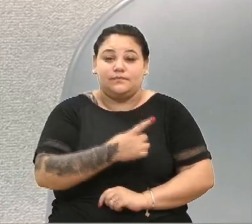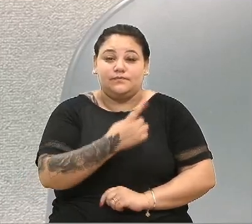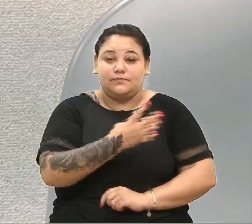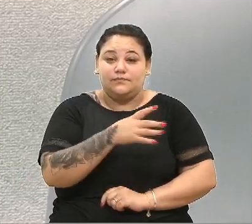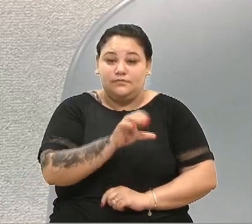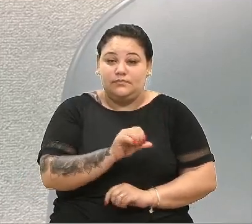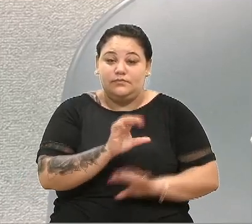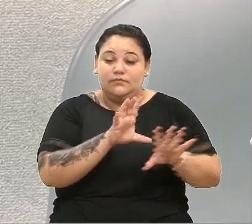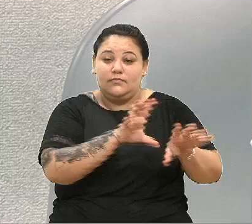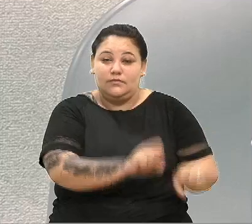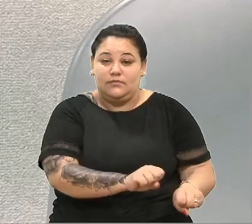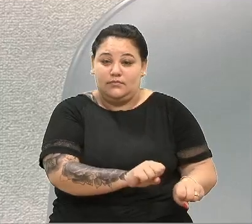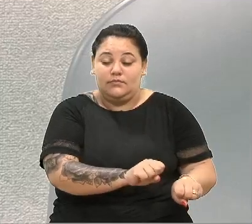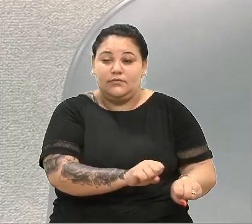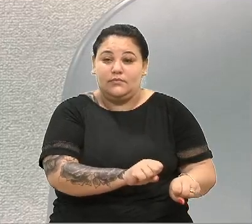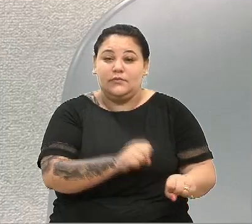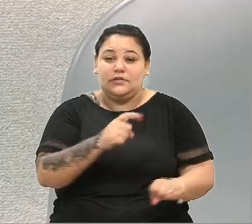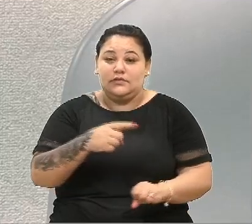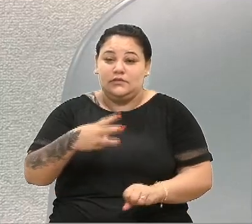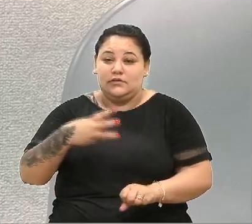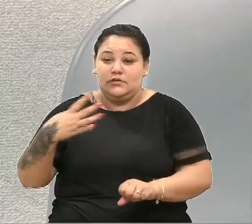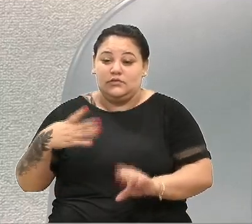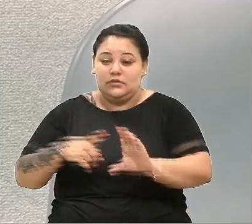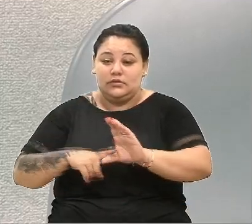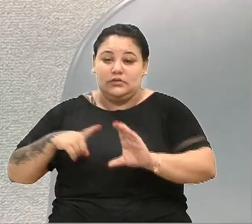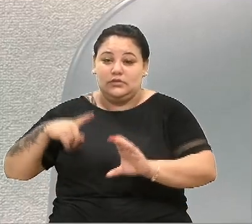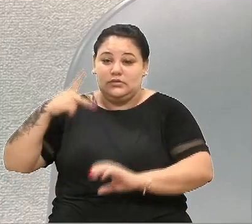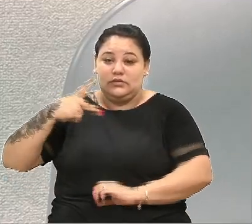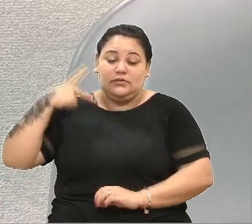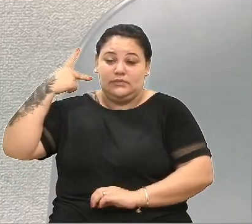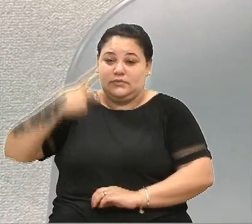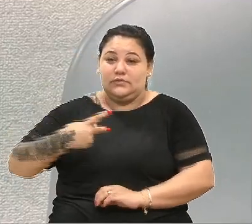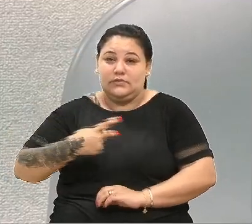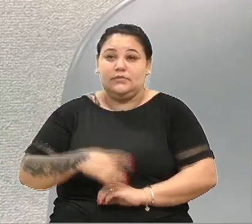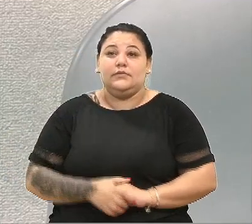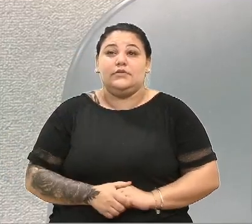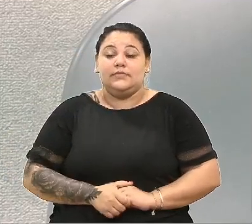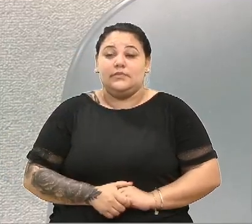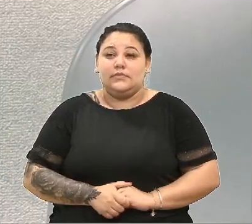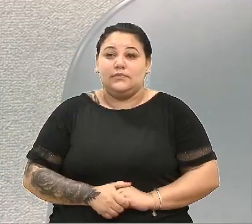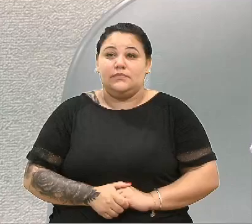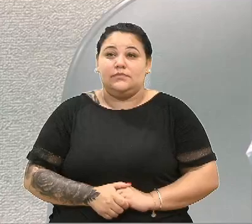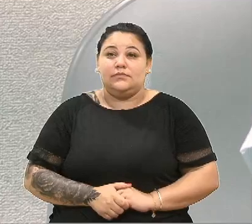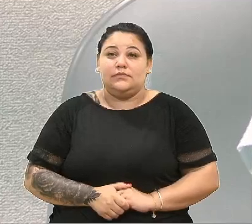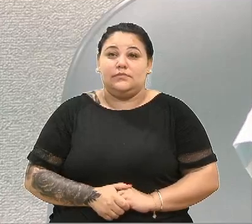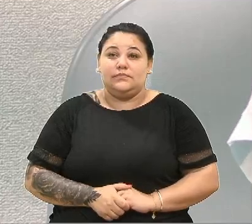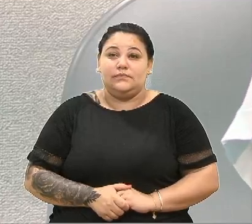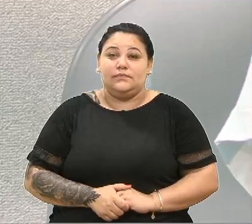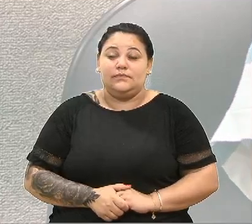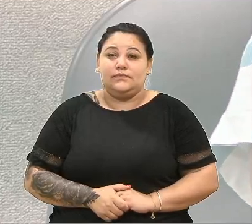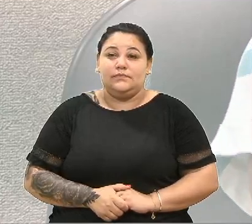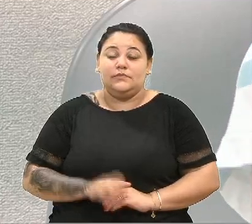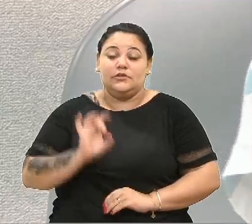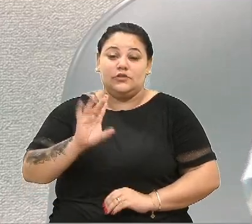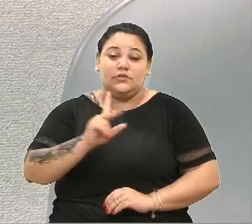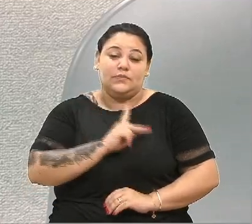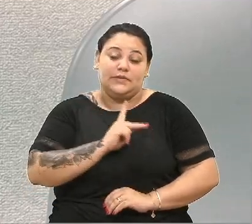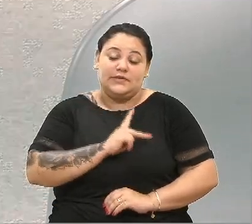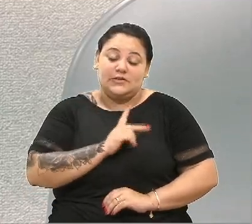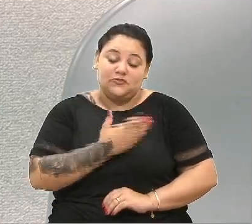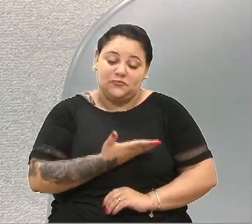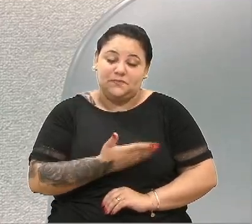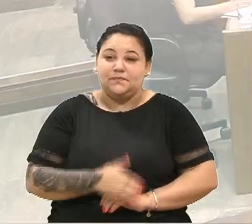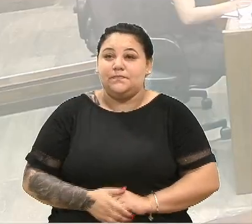149 anos da colonização e 134 anos da emancipação política. Era isso, senhora